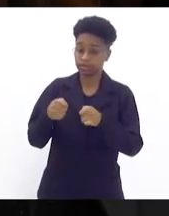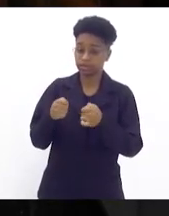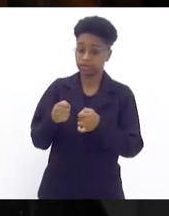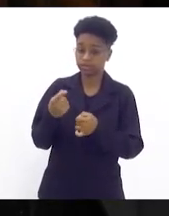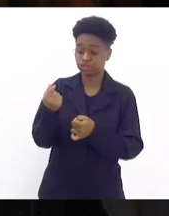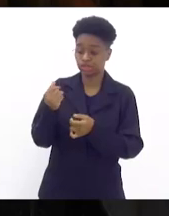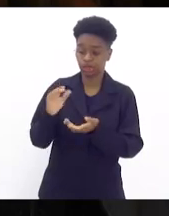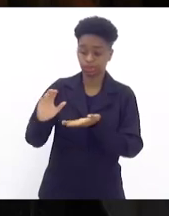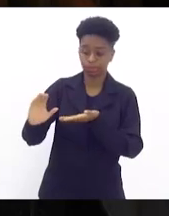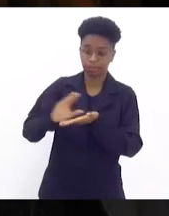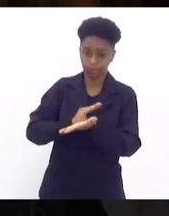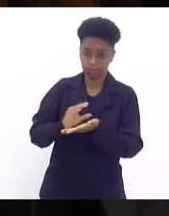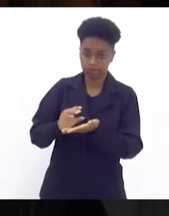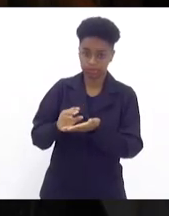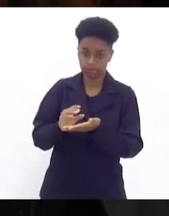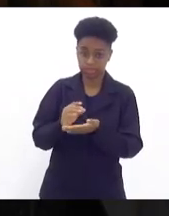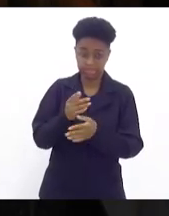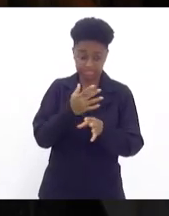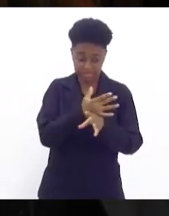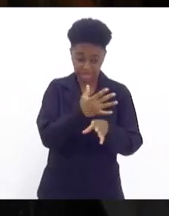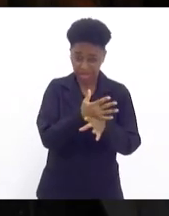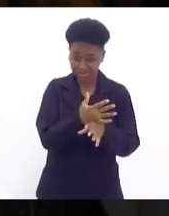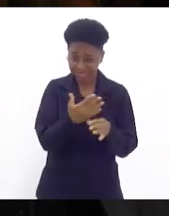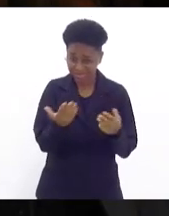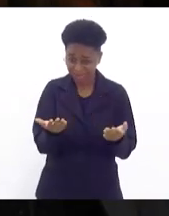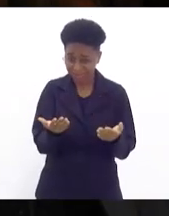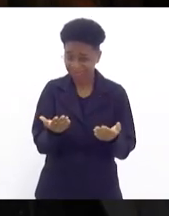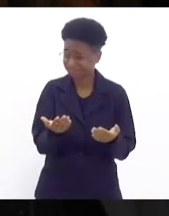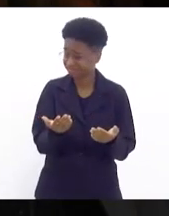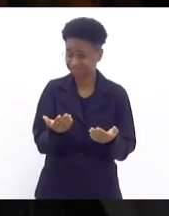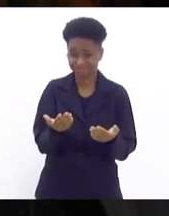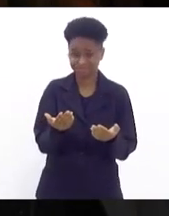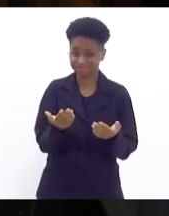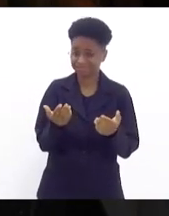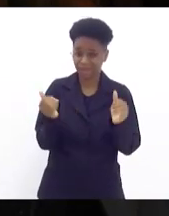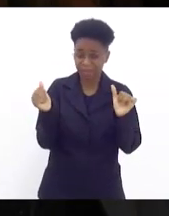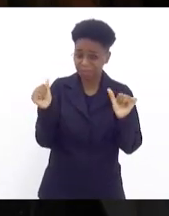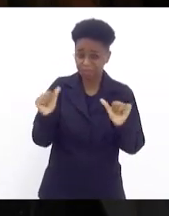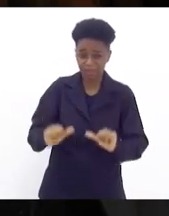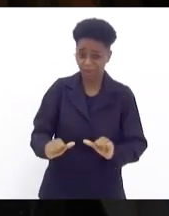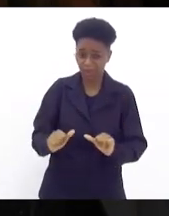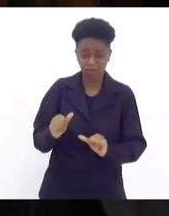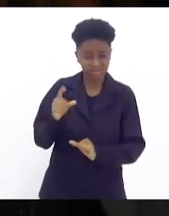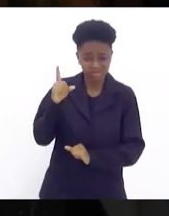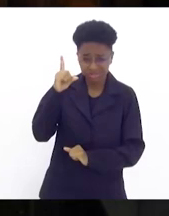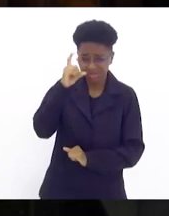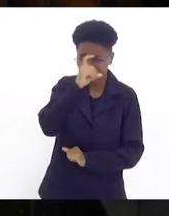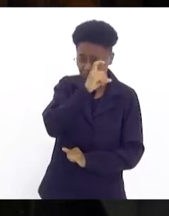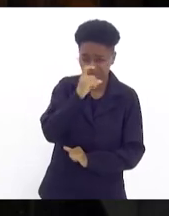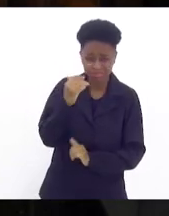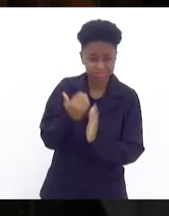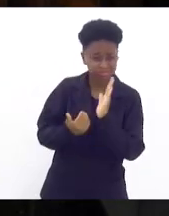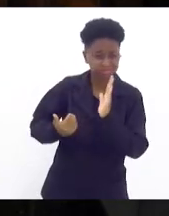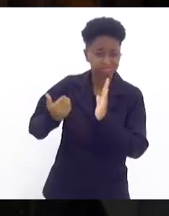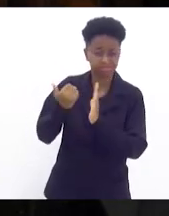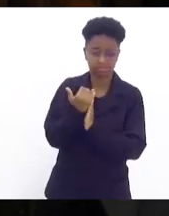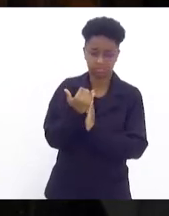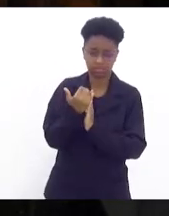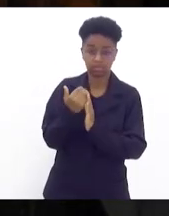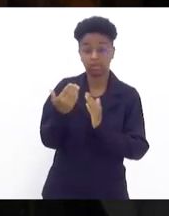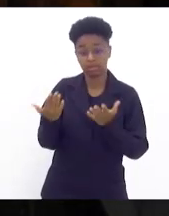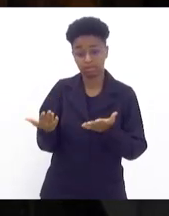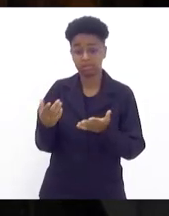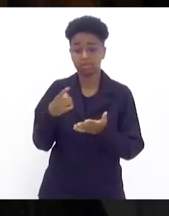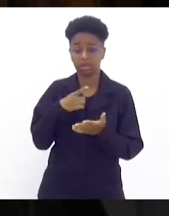os municípios então estão em situação de grande dificuldade Então os três